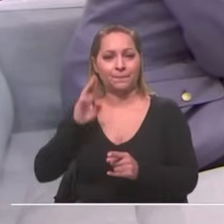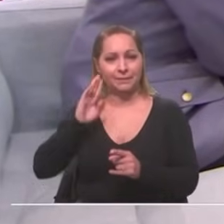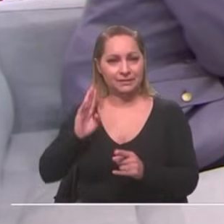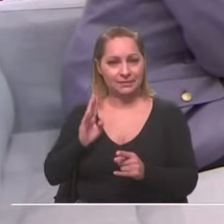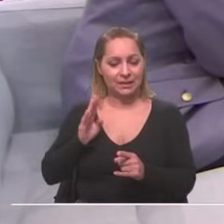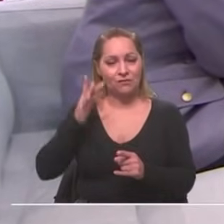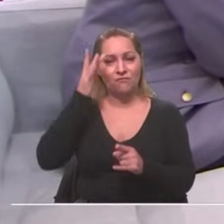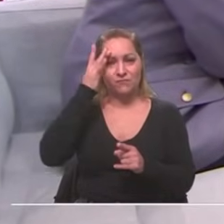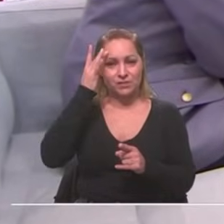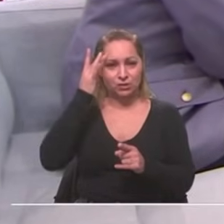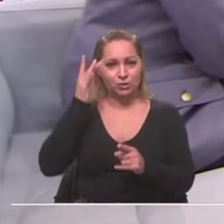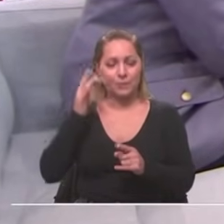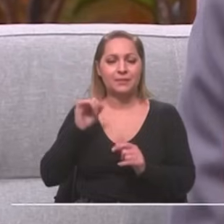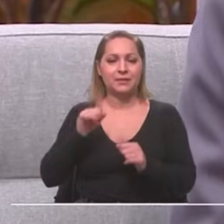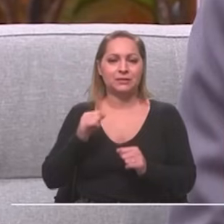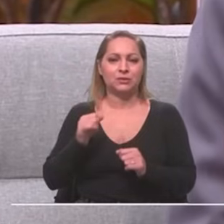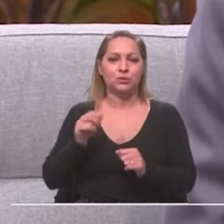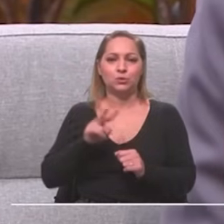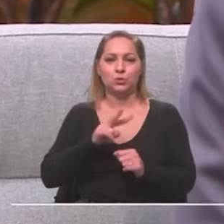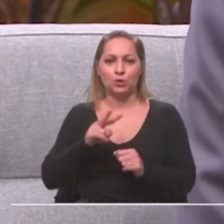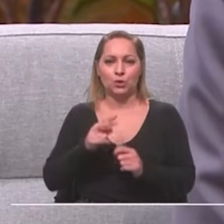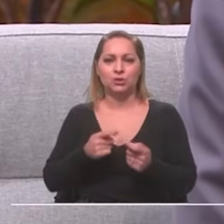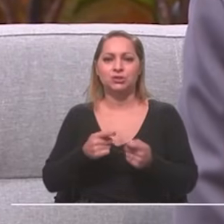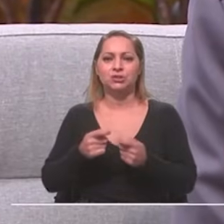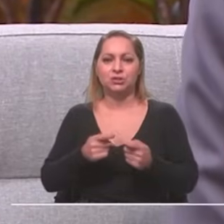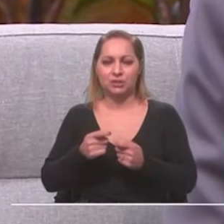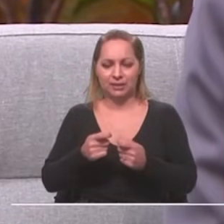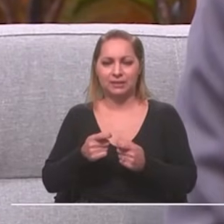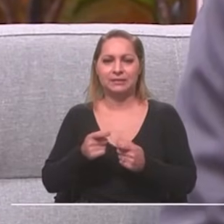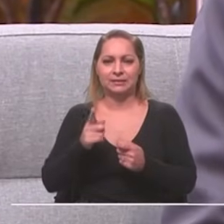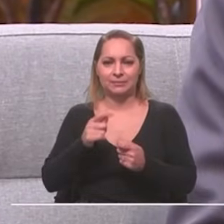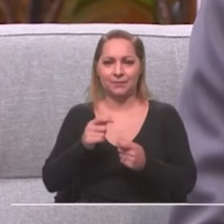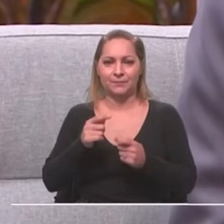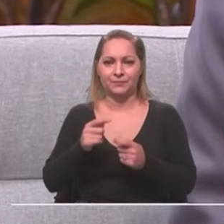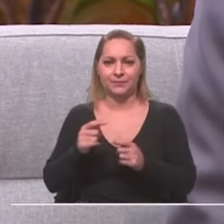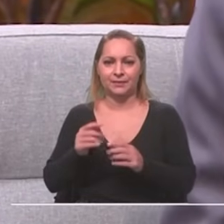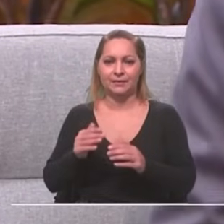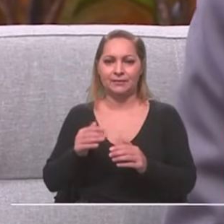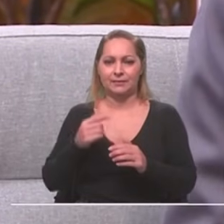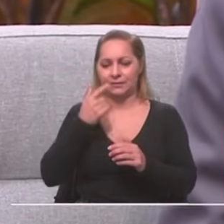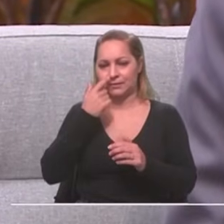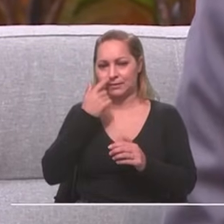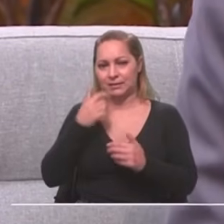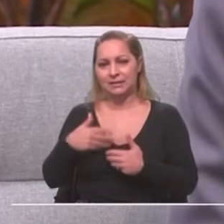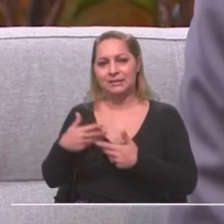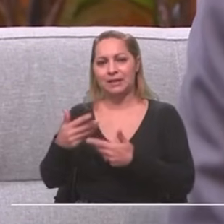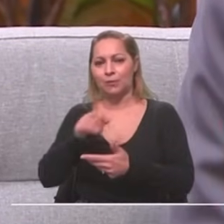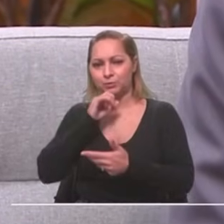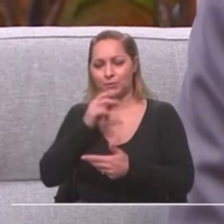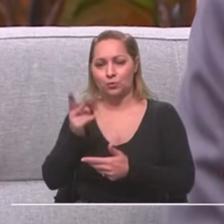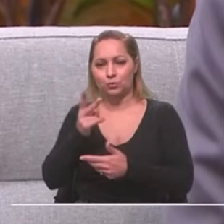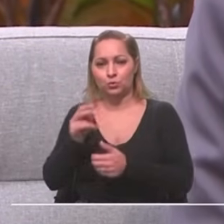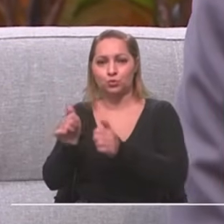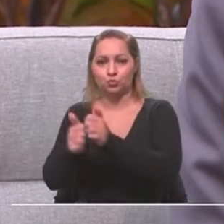sempre este caminho. Nós também conseguimos gerir os dois um bocadinho, ou seja, oferecendo-nos para sítios em que nos permitisse aos dois estar